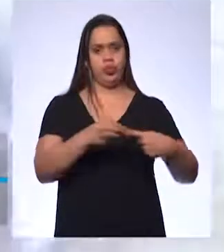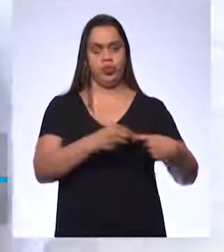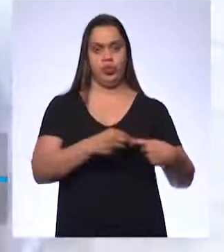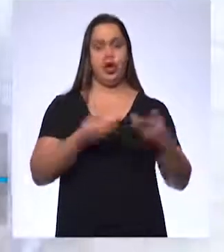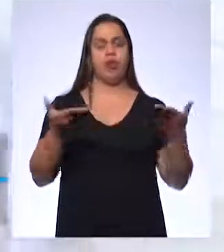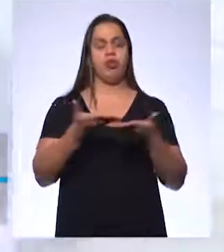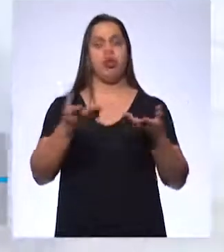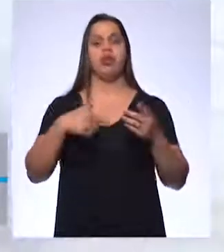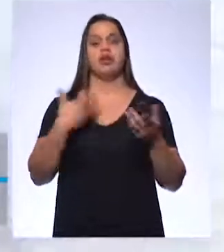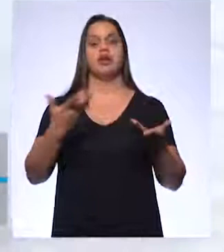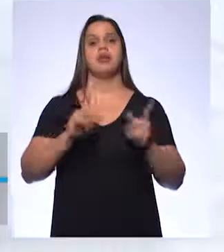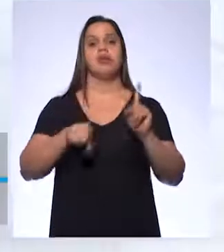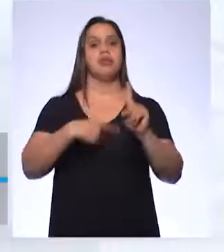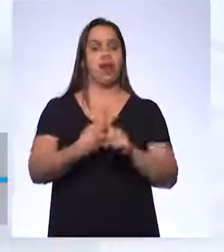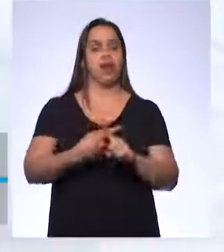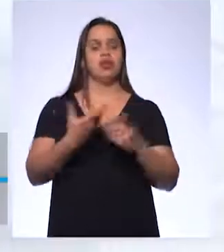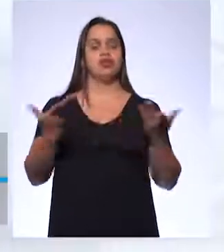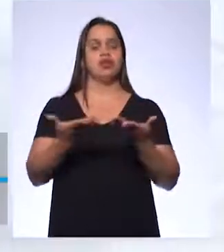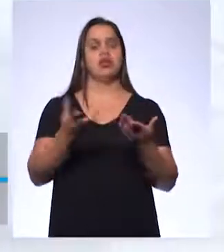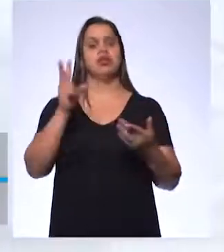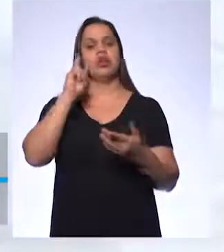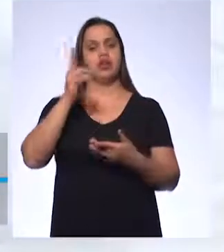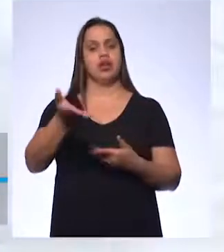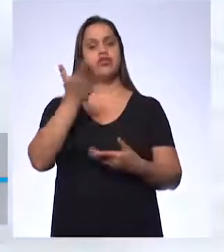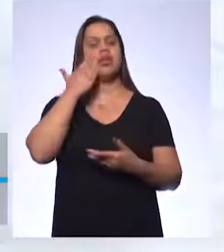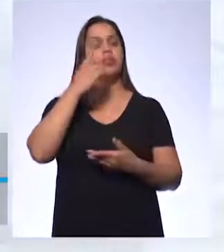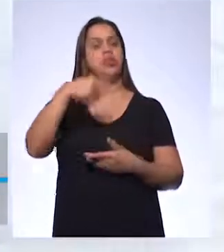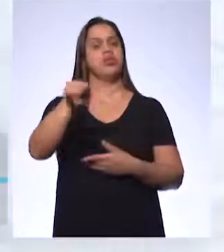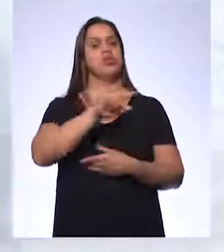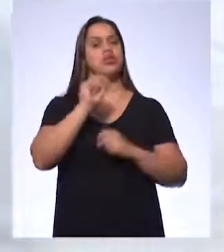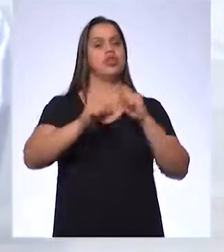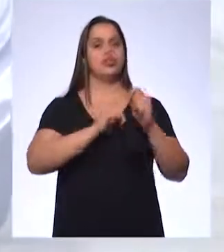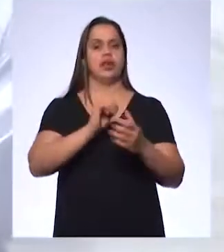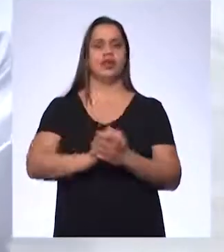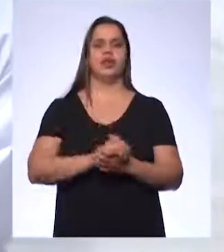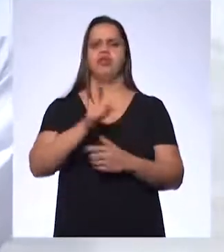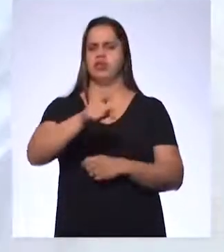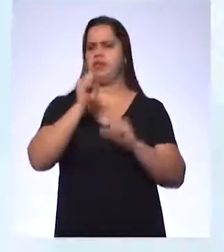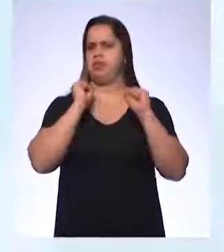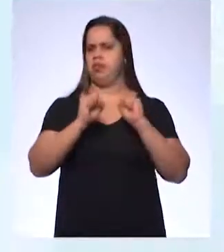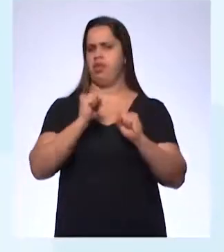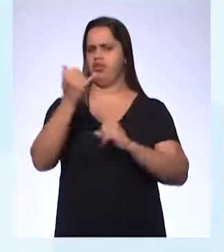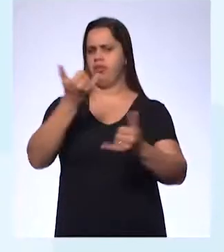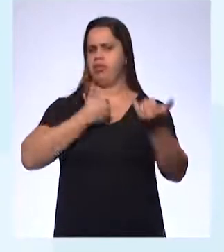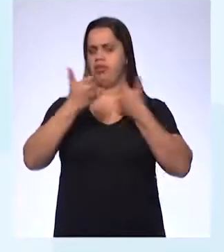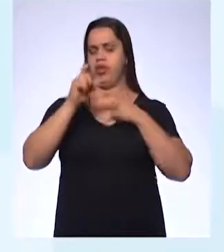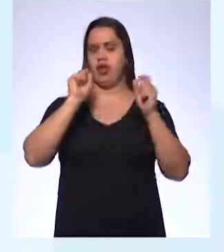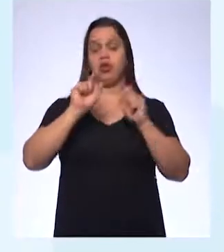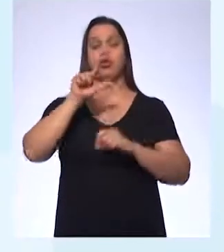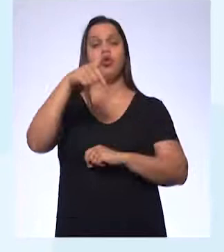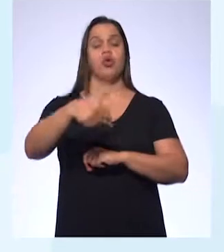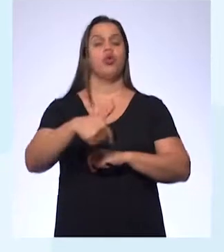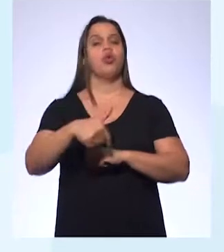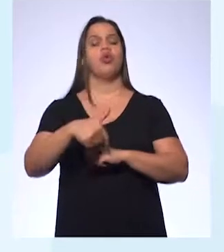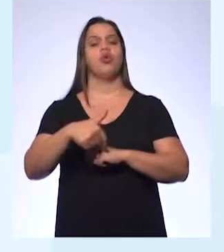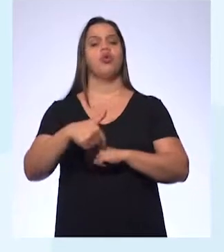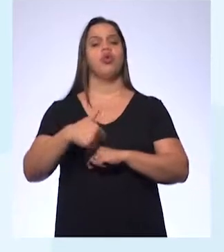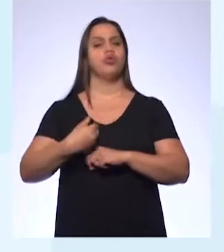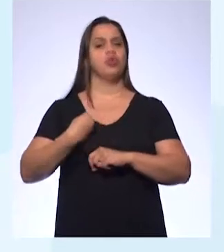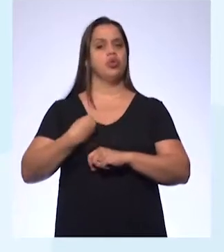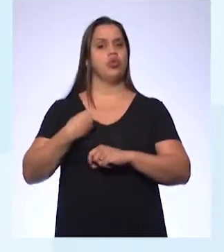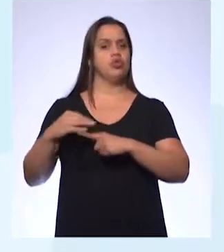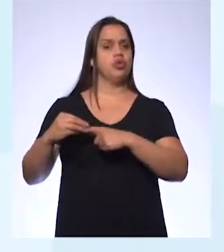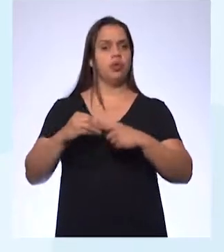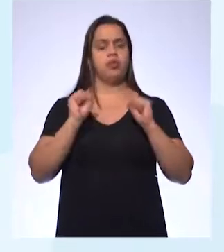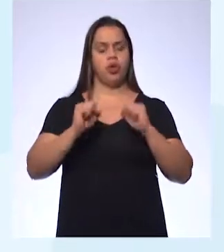além desses, tá? Eu quero saber de vocês aí, ó. Você pode nos dizer que outro tipo de ser vivo pode causar doença?